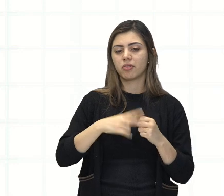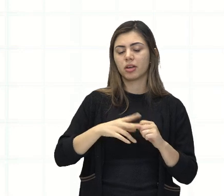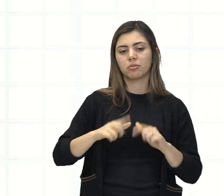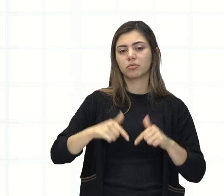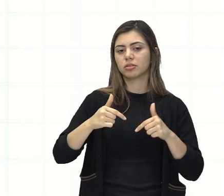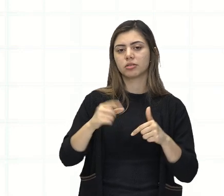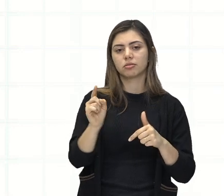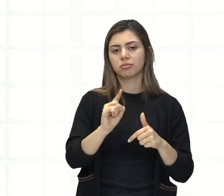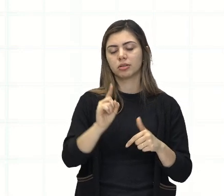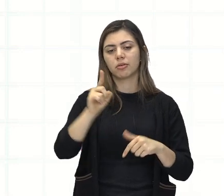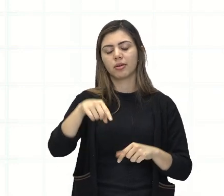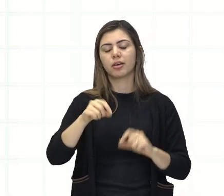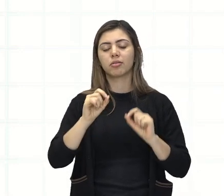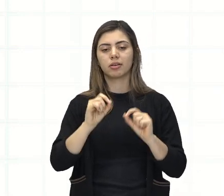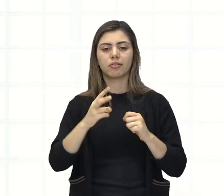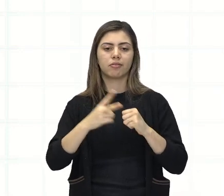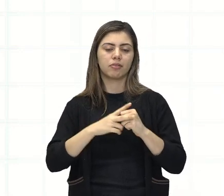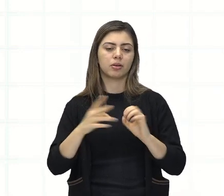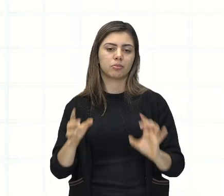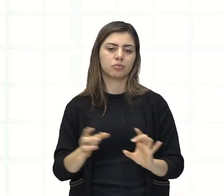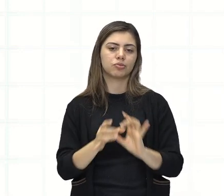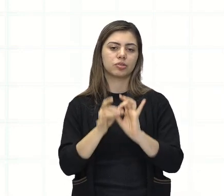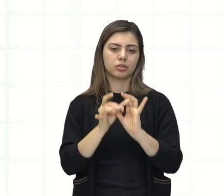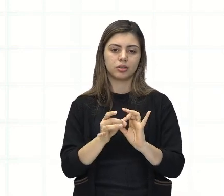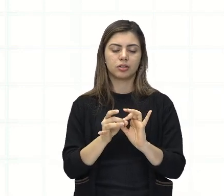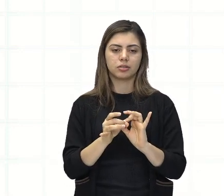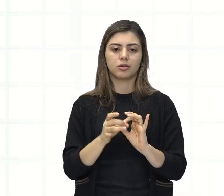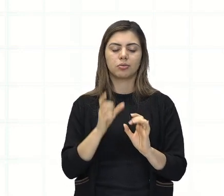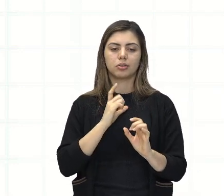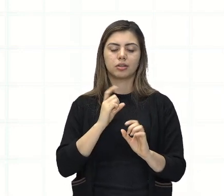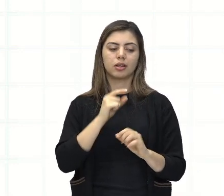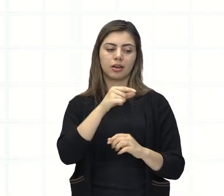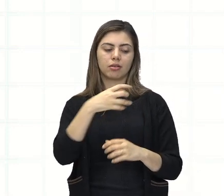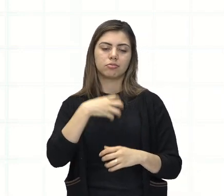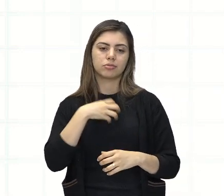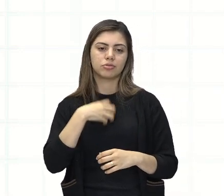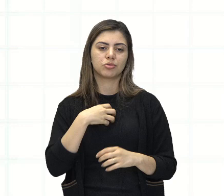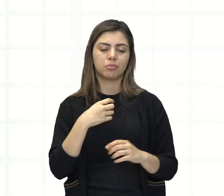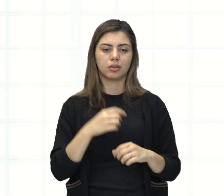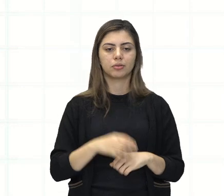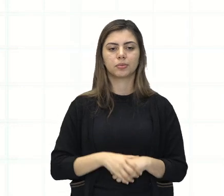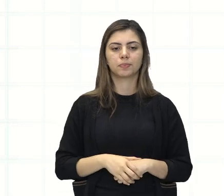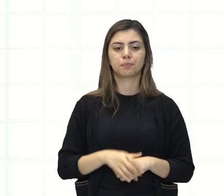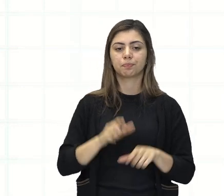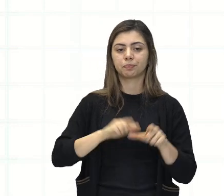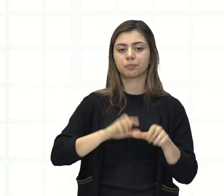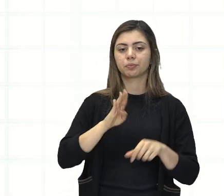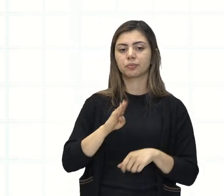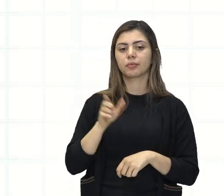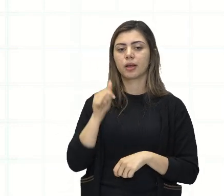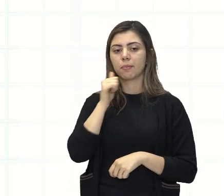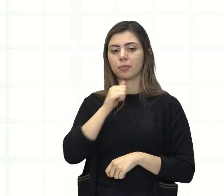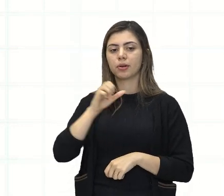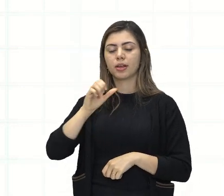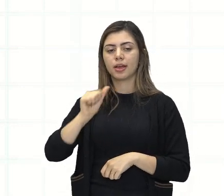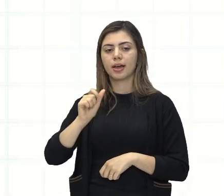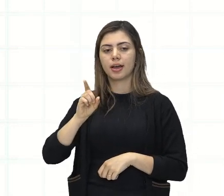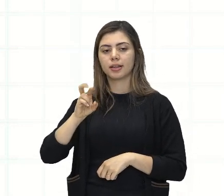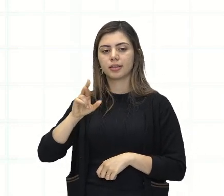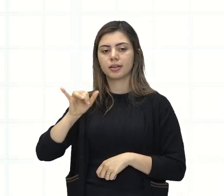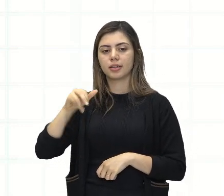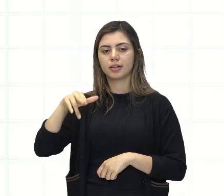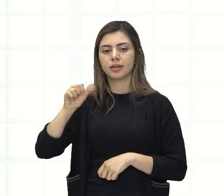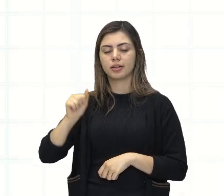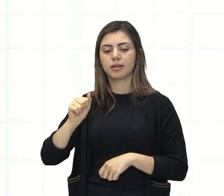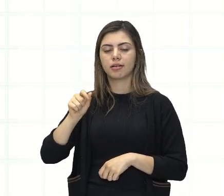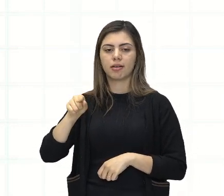é de ligação, ligando o estado ao seu sujeito. No B, Adriana vive curiosa. Curiosa